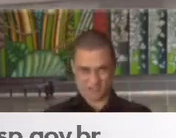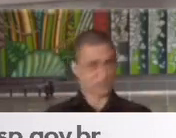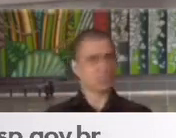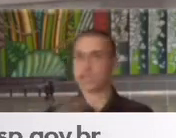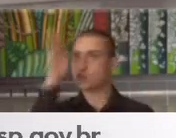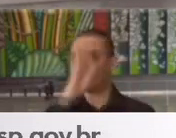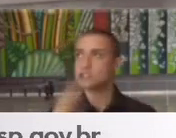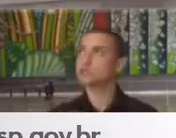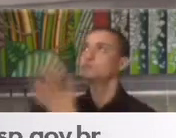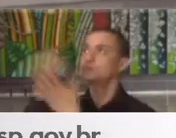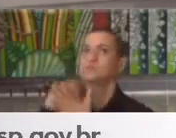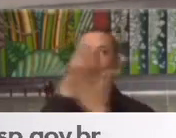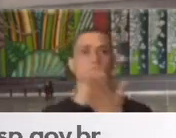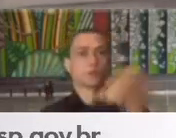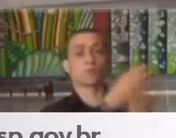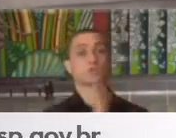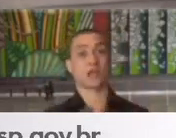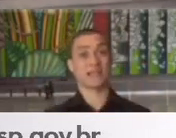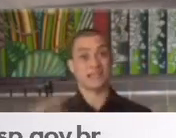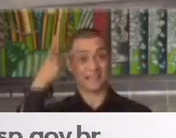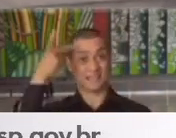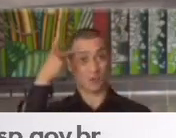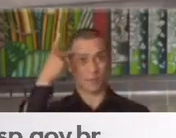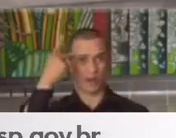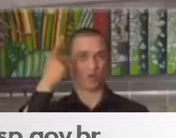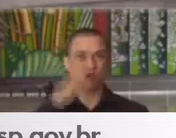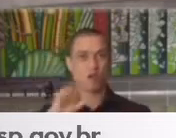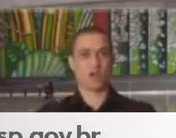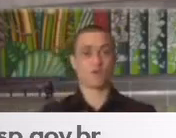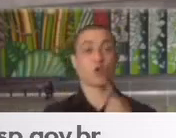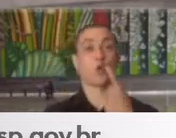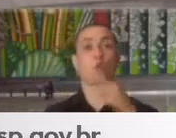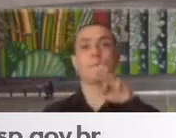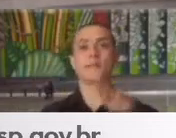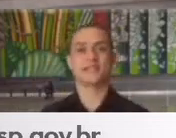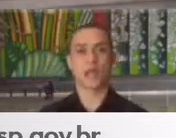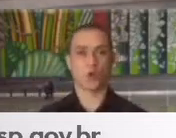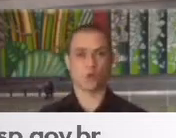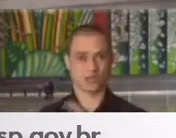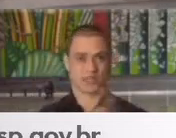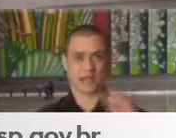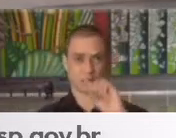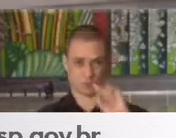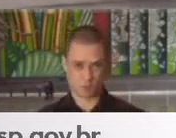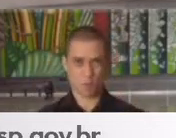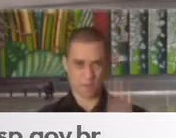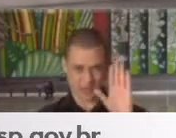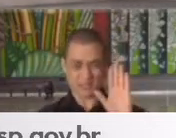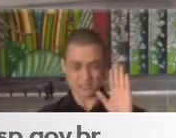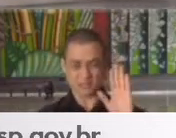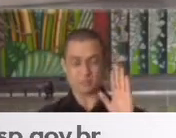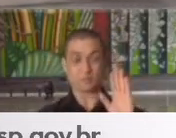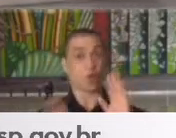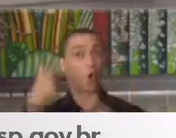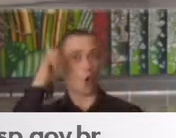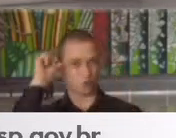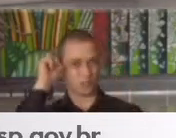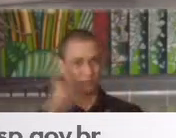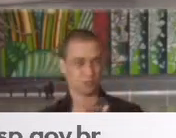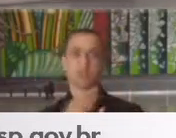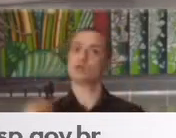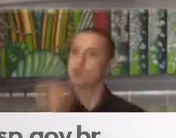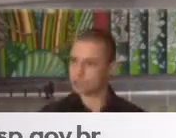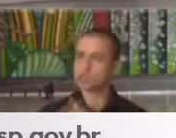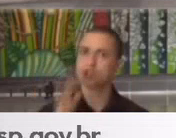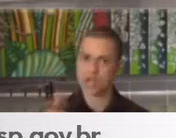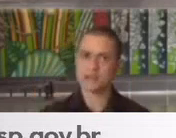inteiro. São Paulo recebeu um reforço de 1,5 milhão desde ontem. Portanto, estamos todos